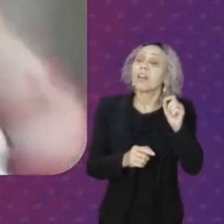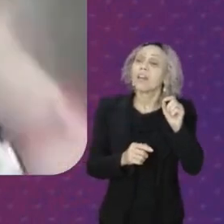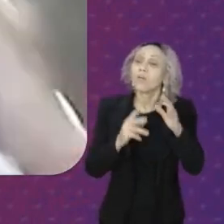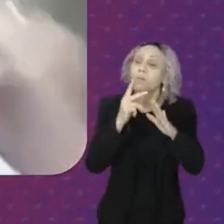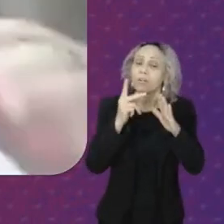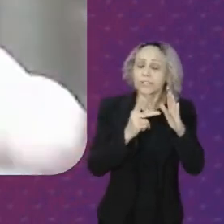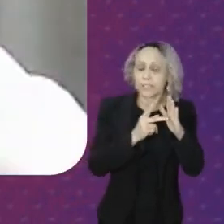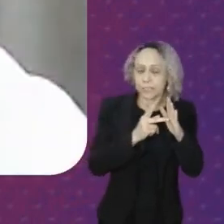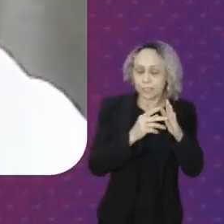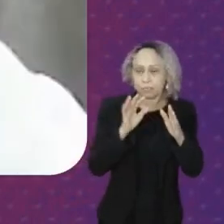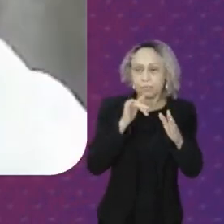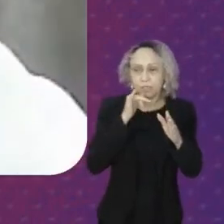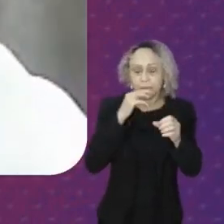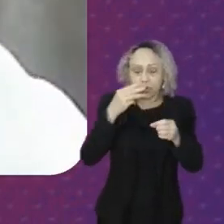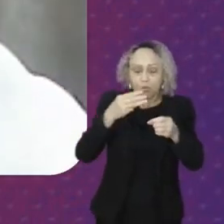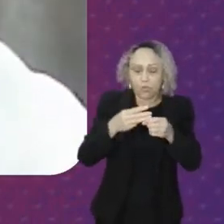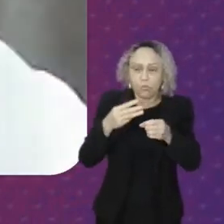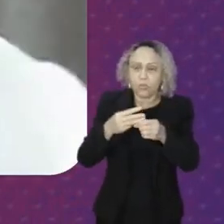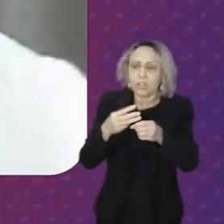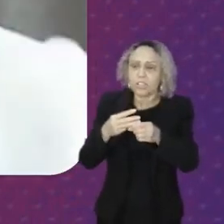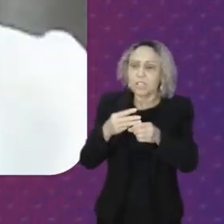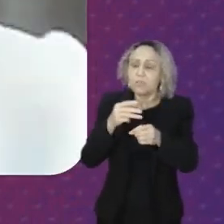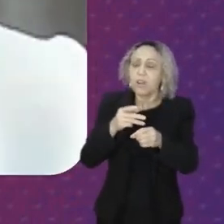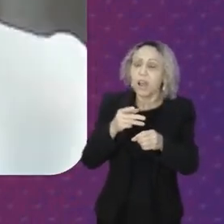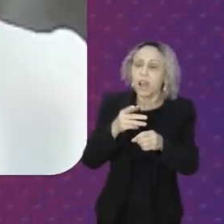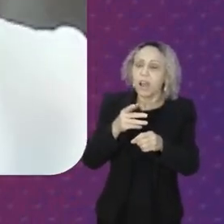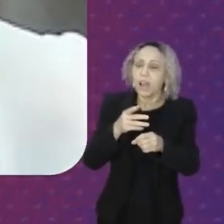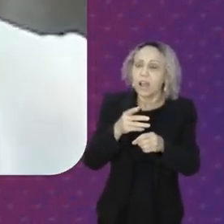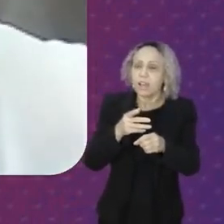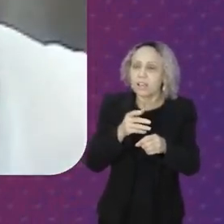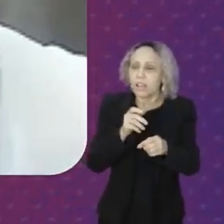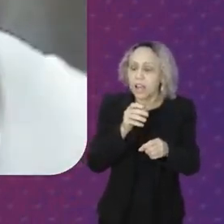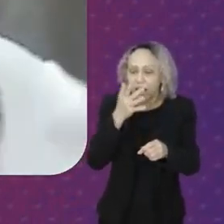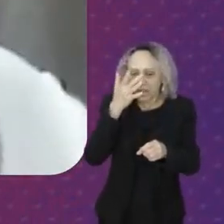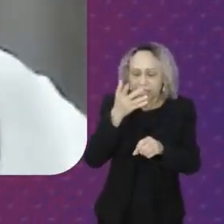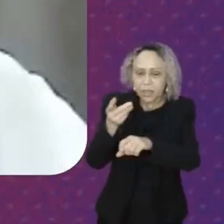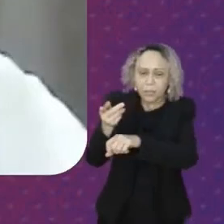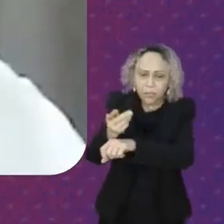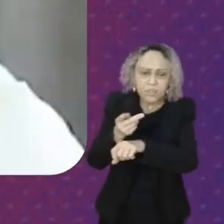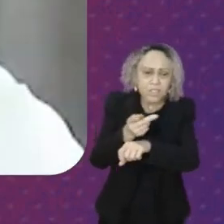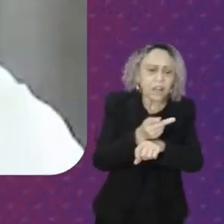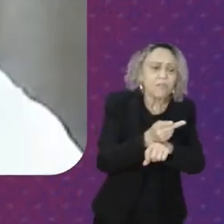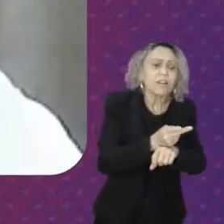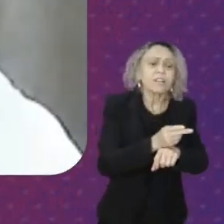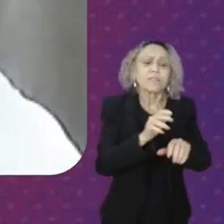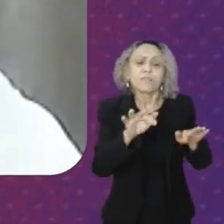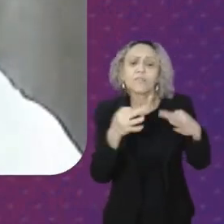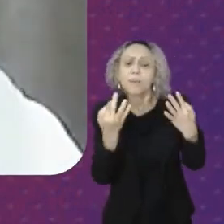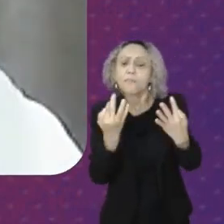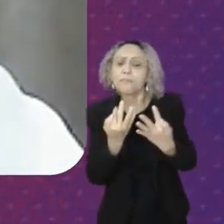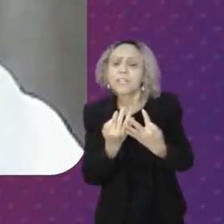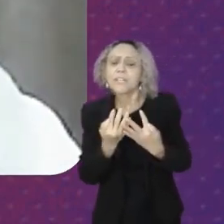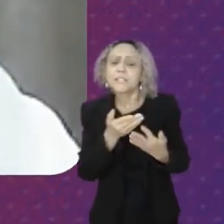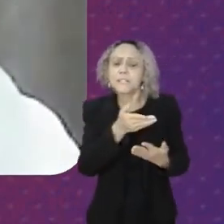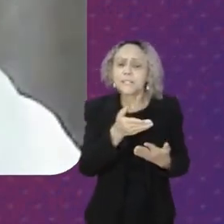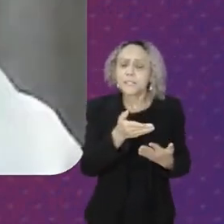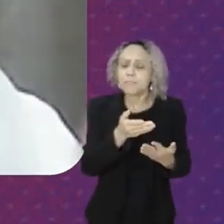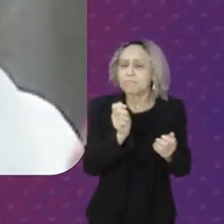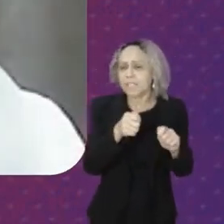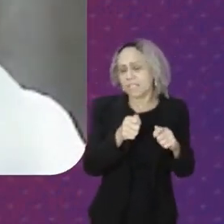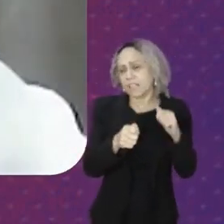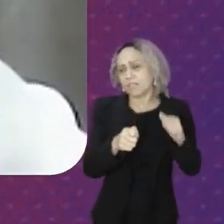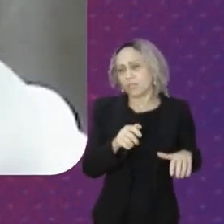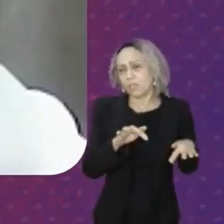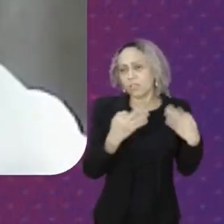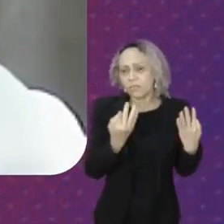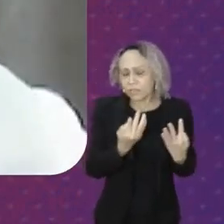os municípios fazerem um trabalho de busca das famílias que ainda não estavam incorporadas no Bolsa Família, de fazer